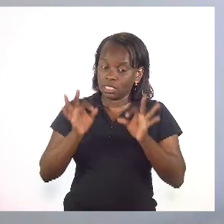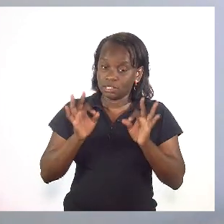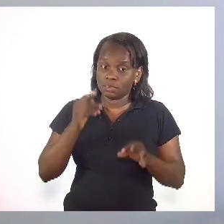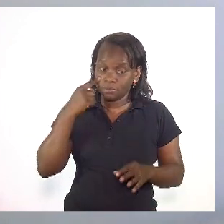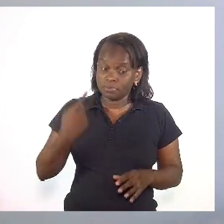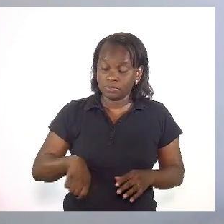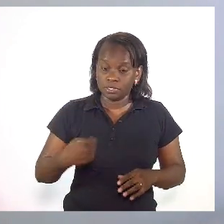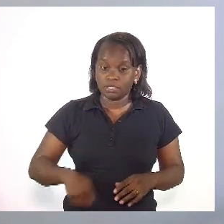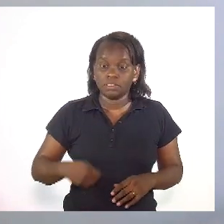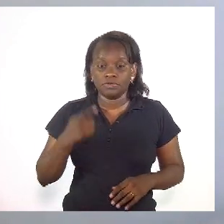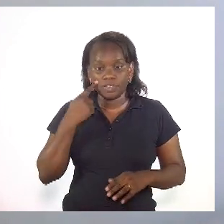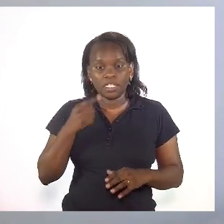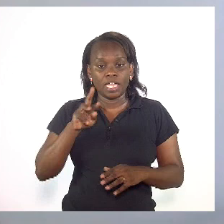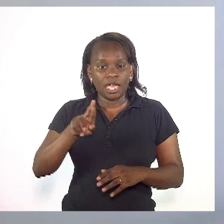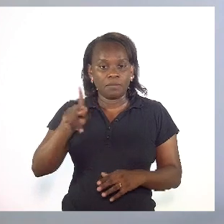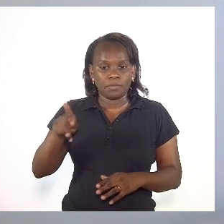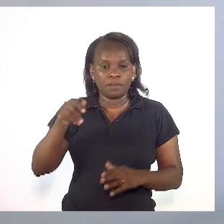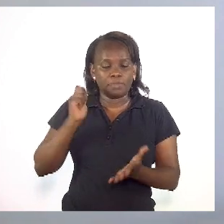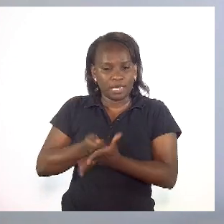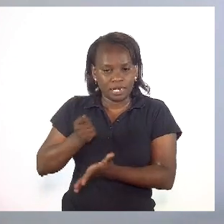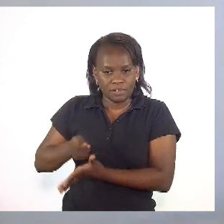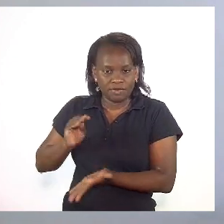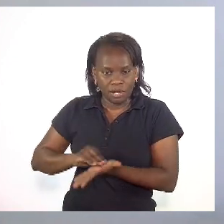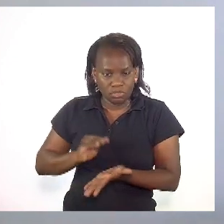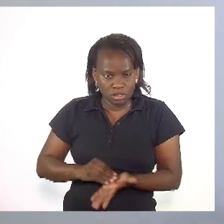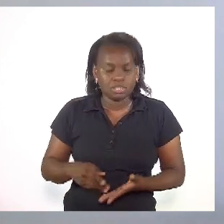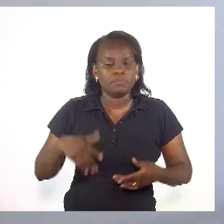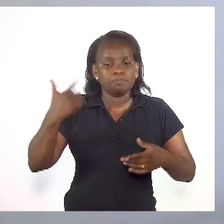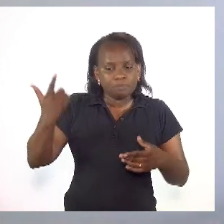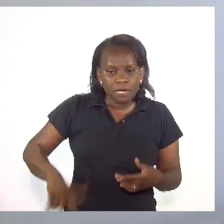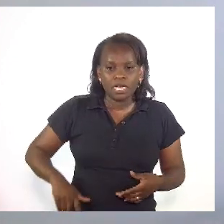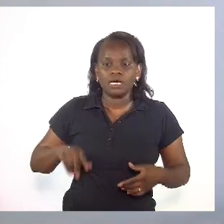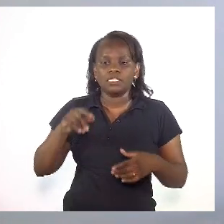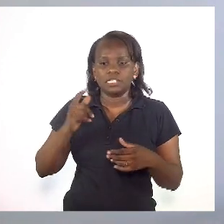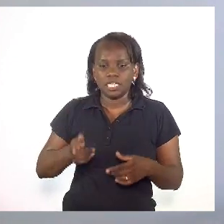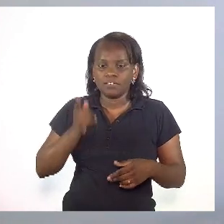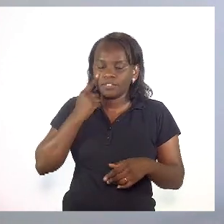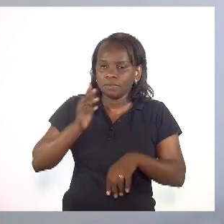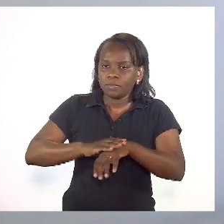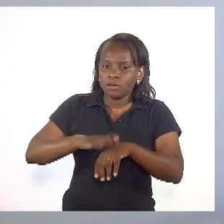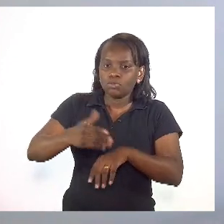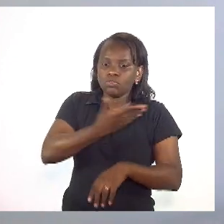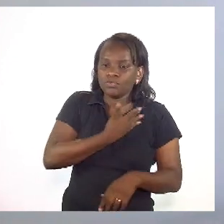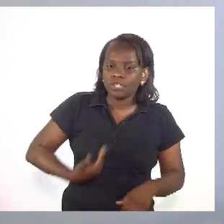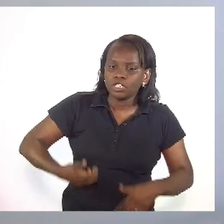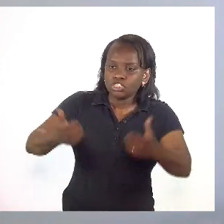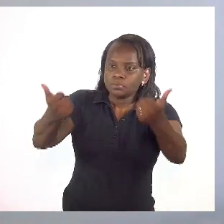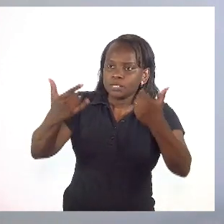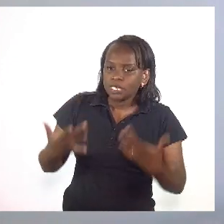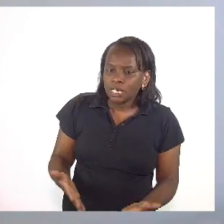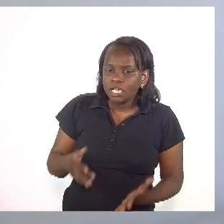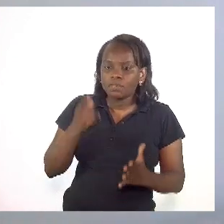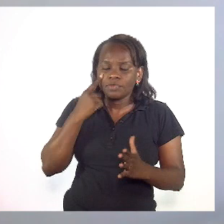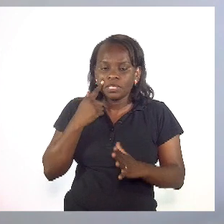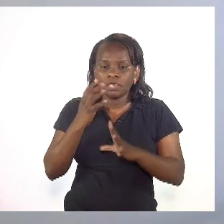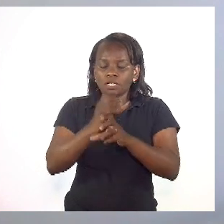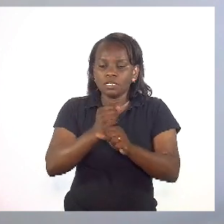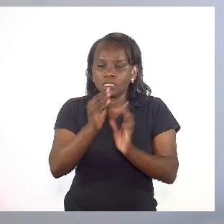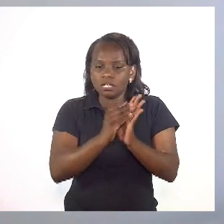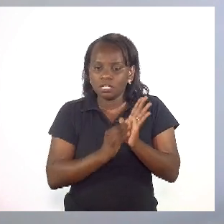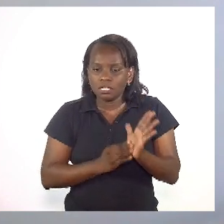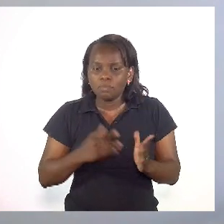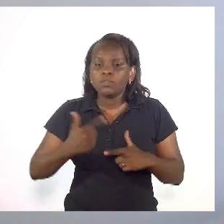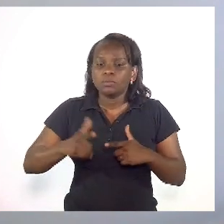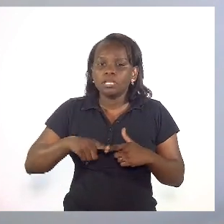casa, referente aos restos a pagar. A gente gostaria de cada vez mais ouvir por parte do governo um planejamento condizente a enfrentar esse